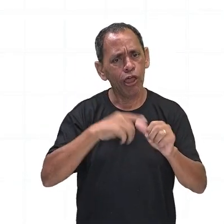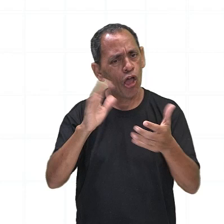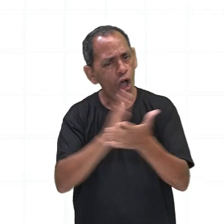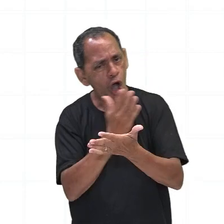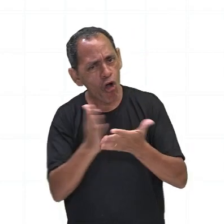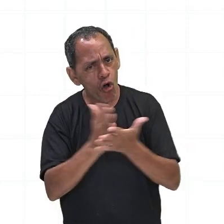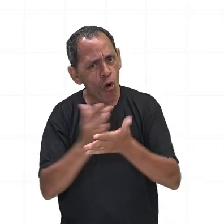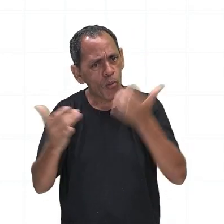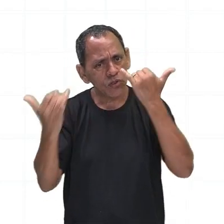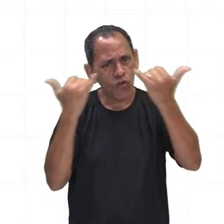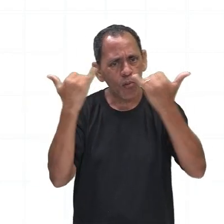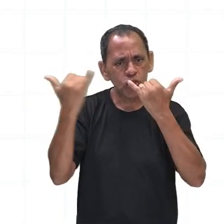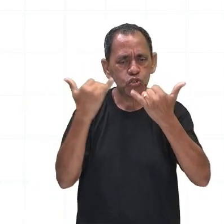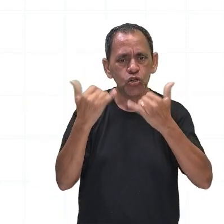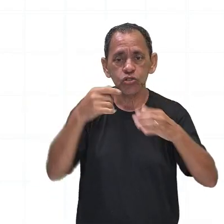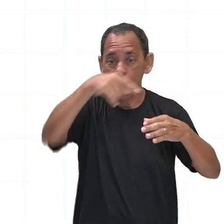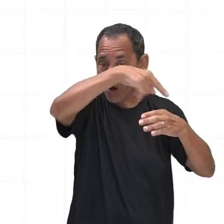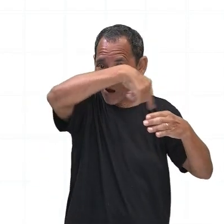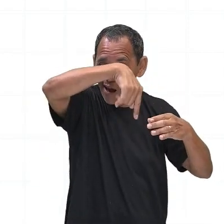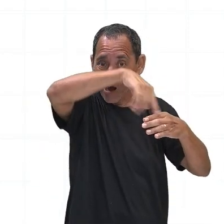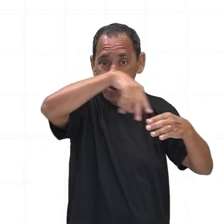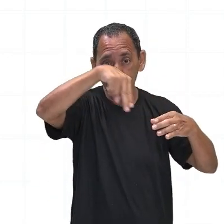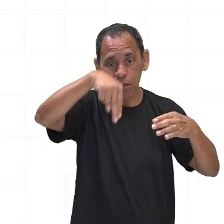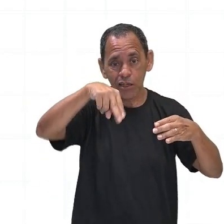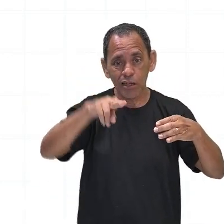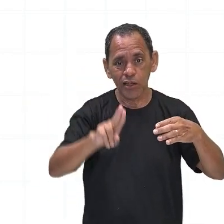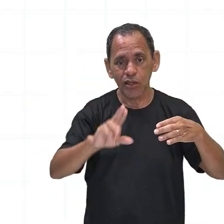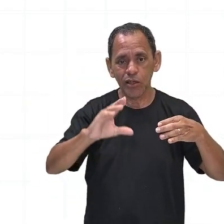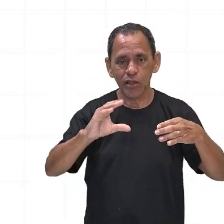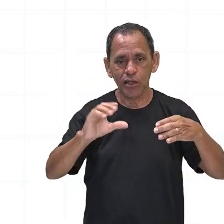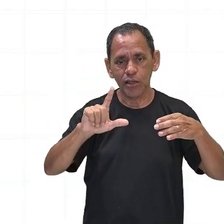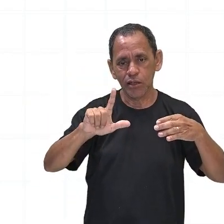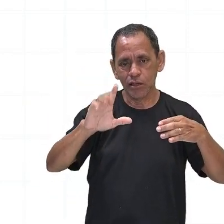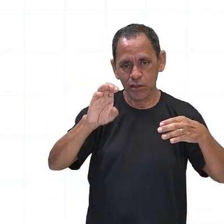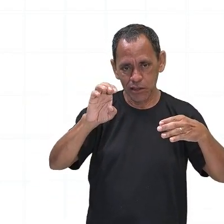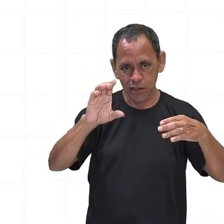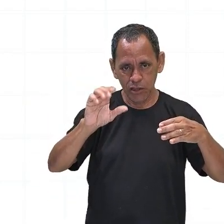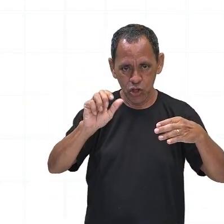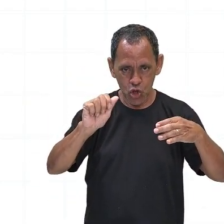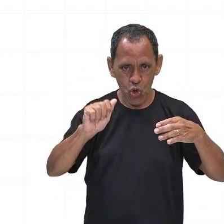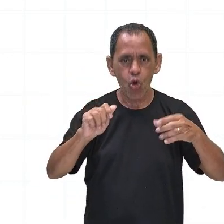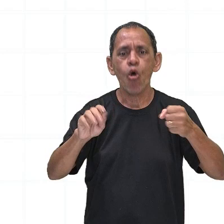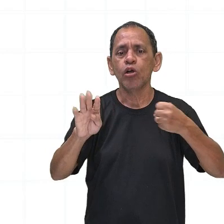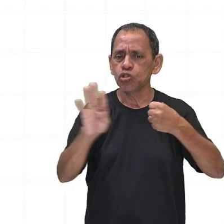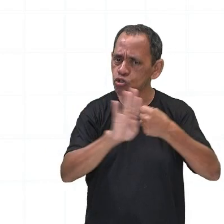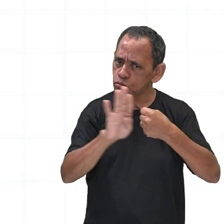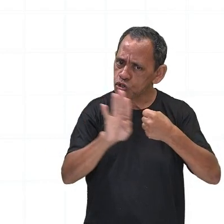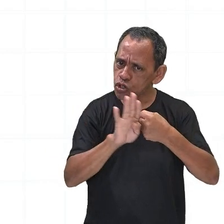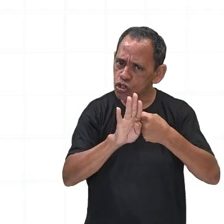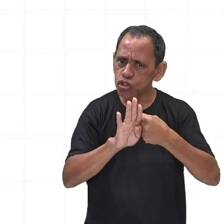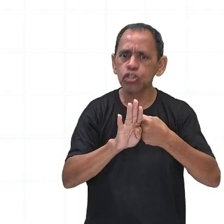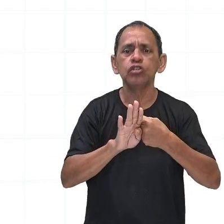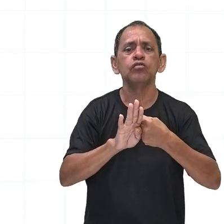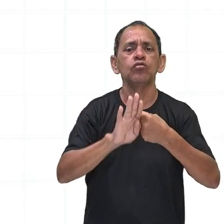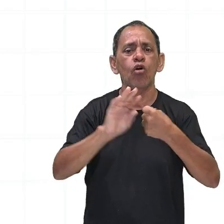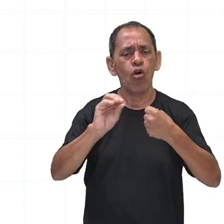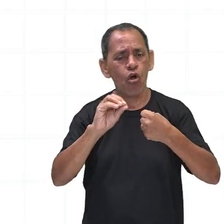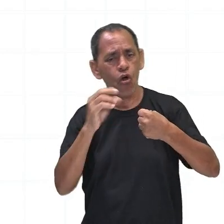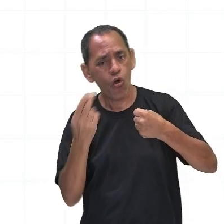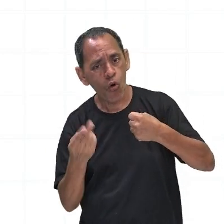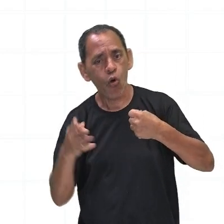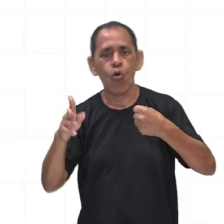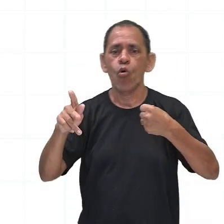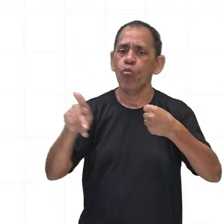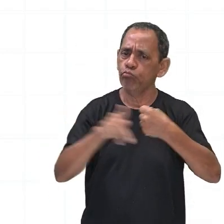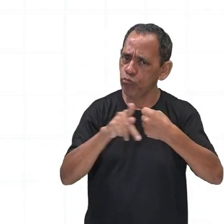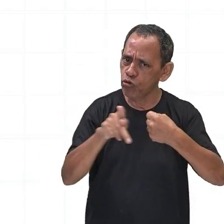O núcleo do aposto é um substantivo ou pronome substantivo, certo? Então, perceba que o